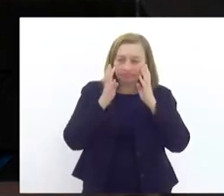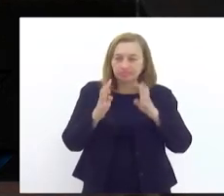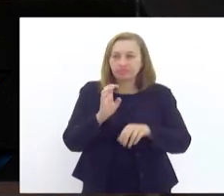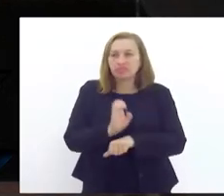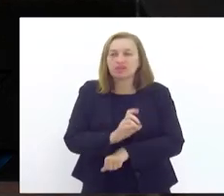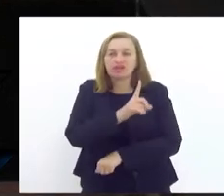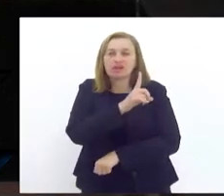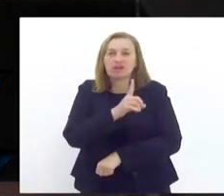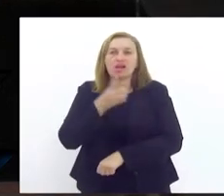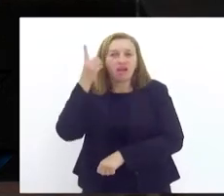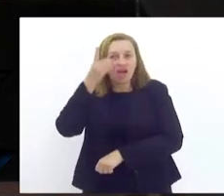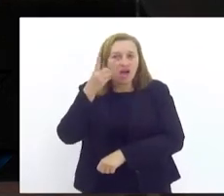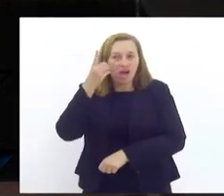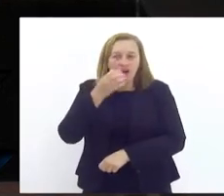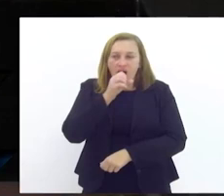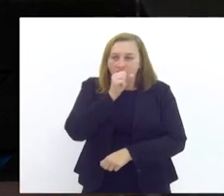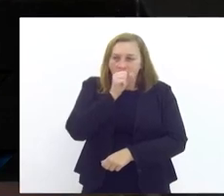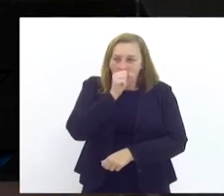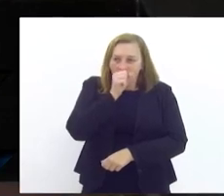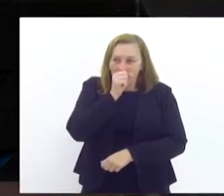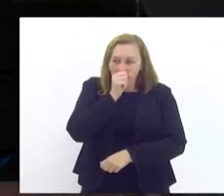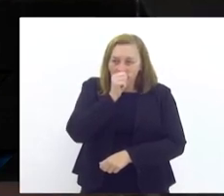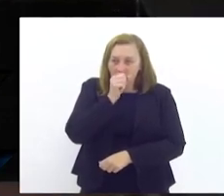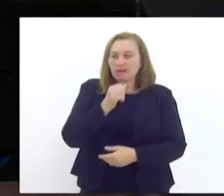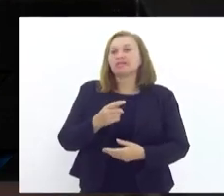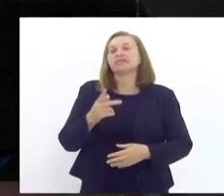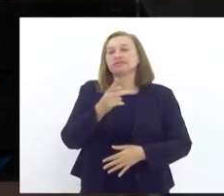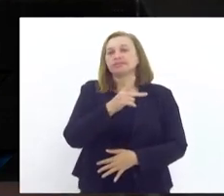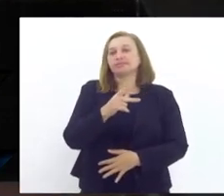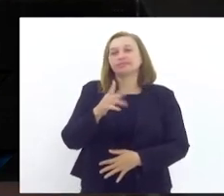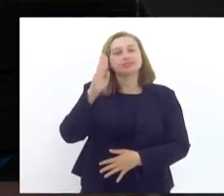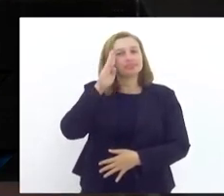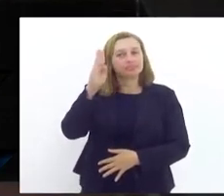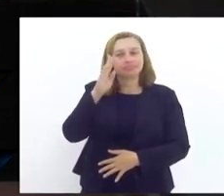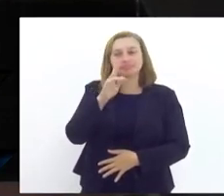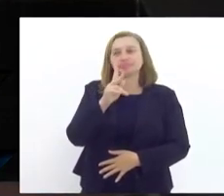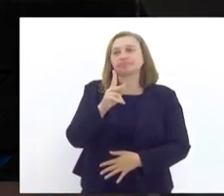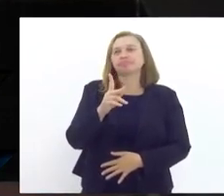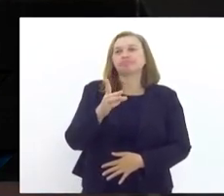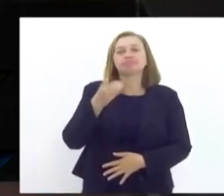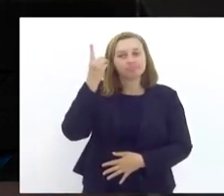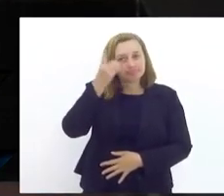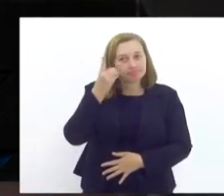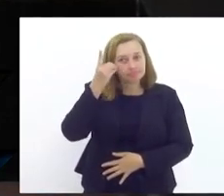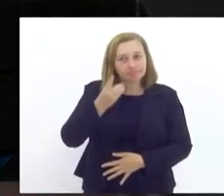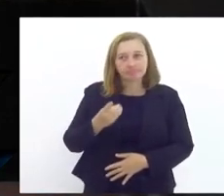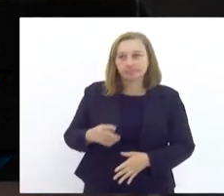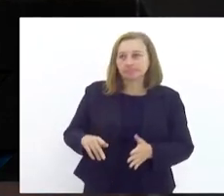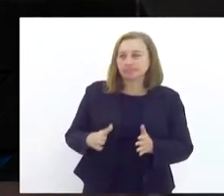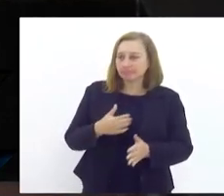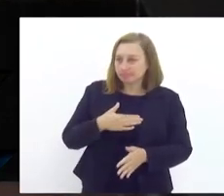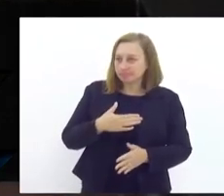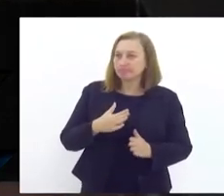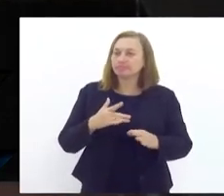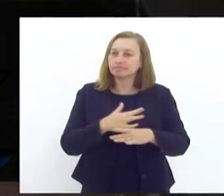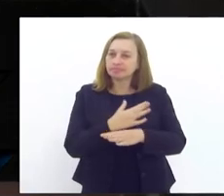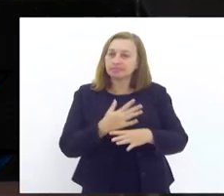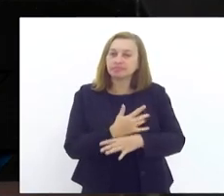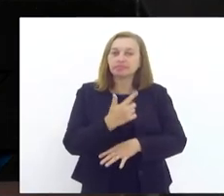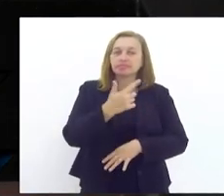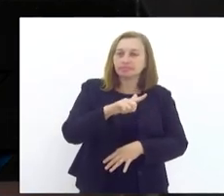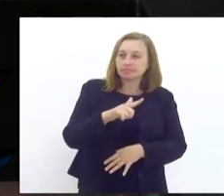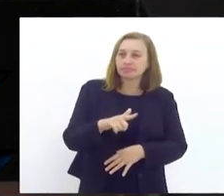dessa casa principalmente os deputados que são da minha cidade e outros que também tiveram votos